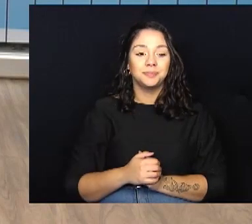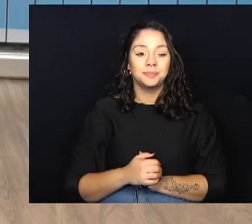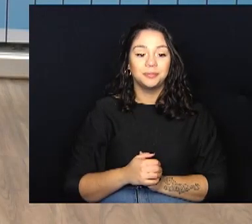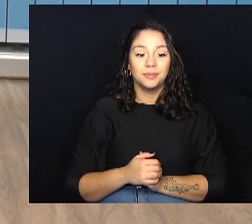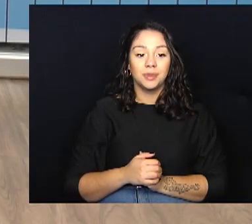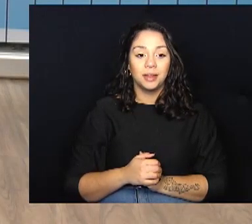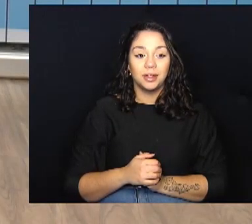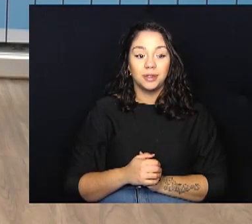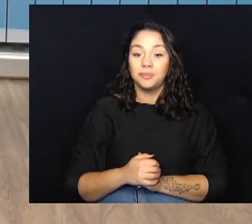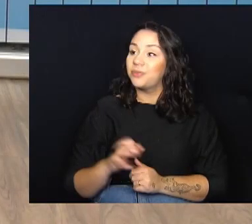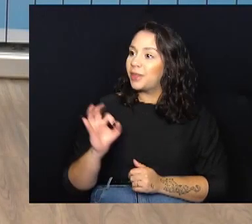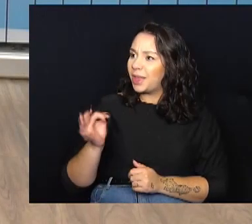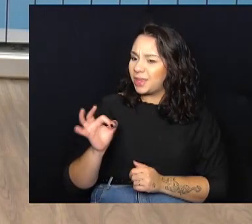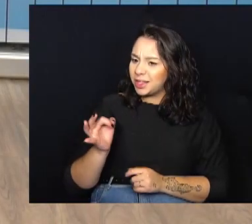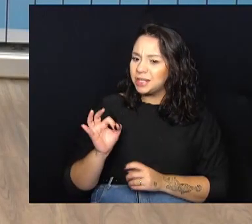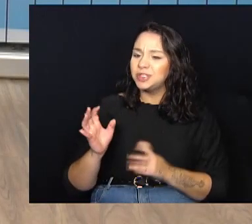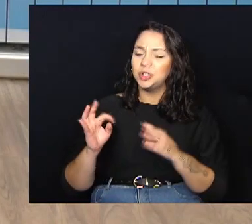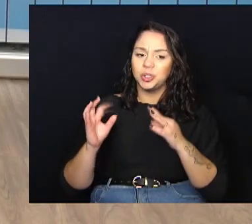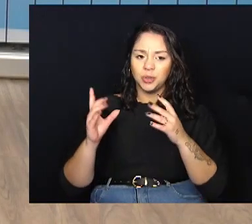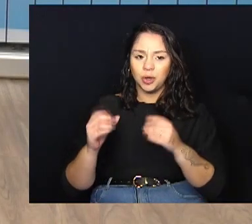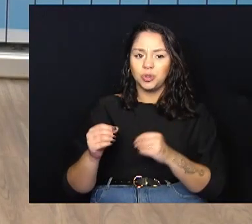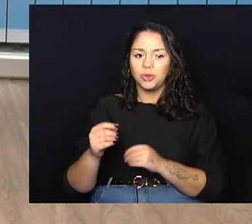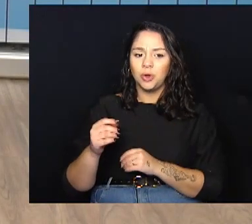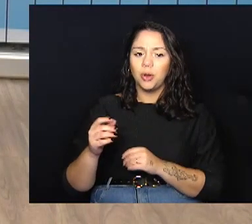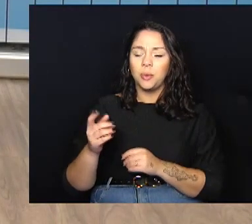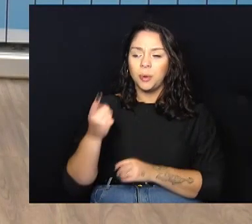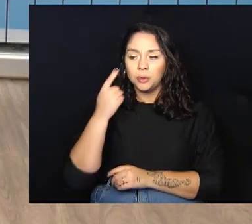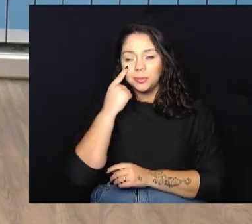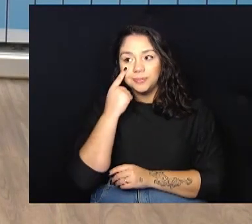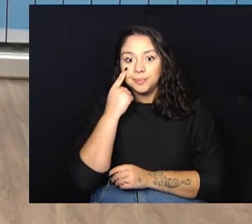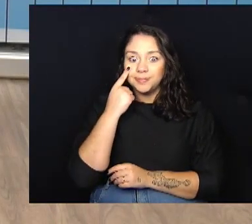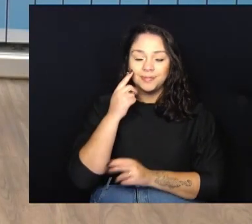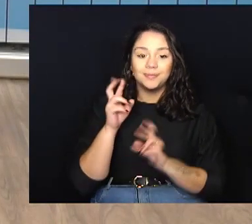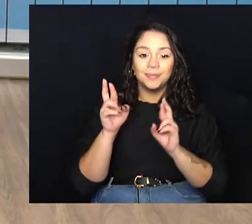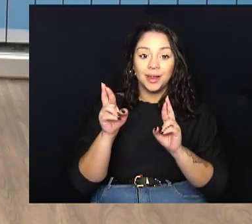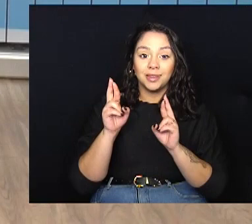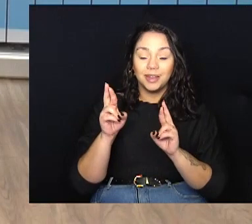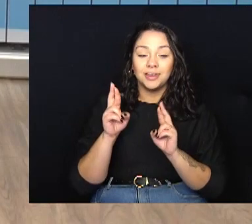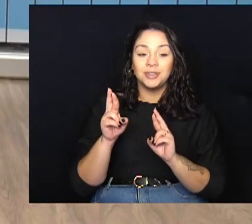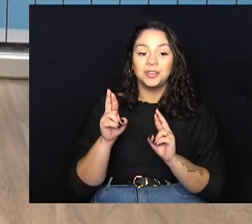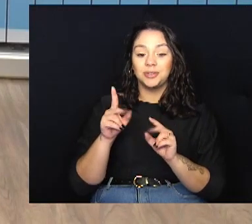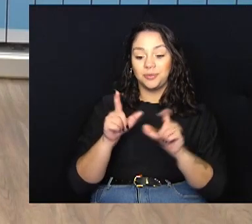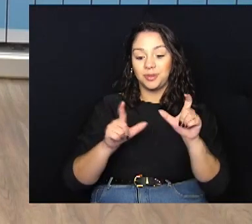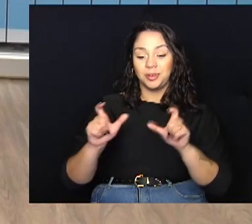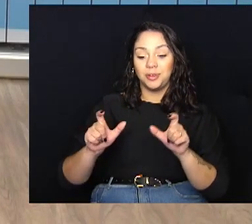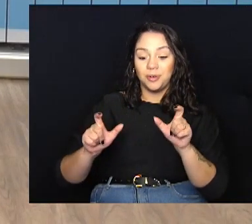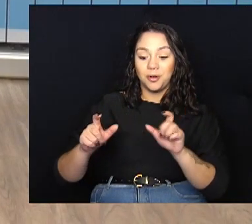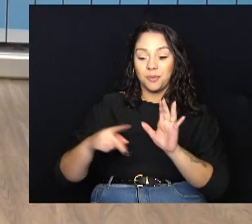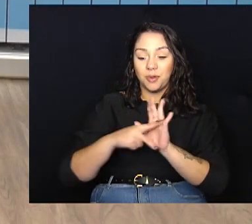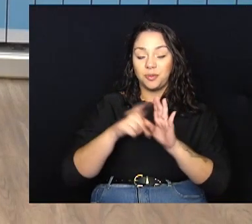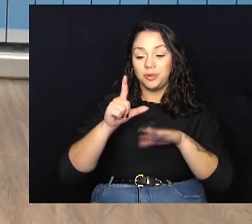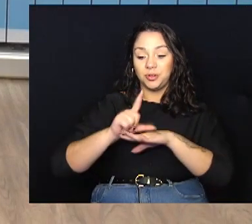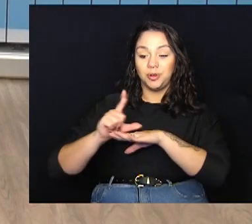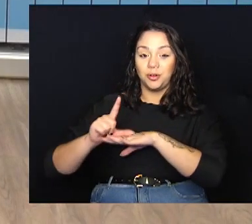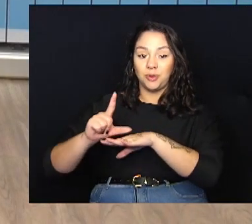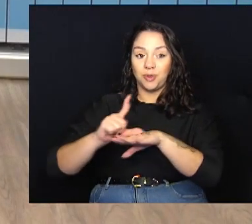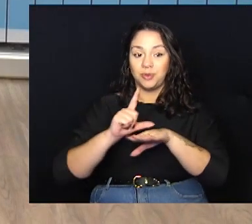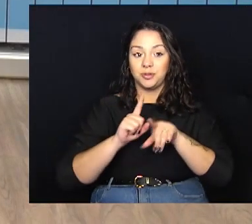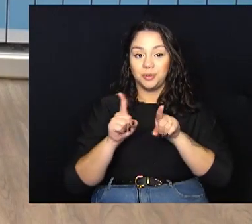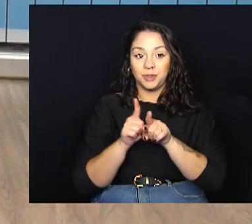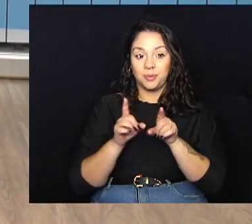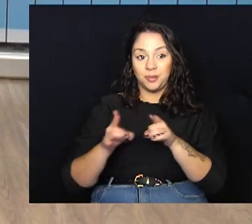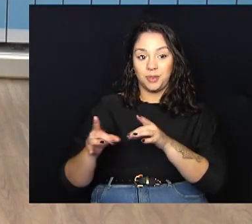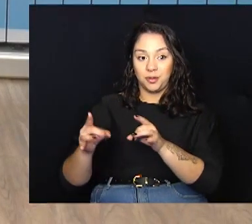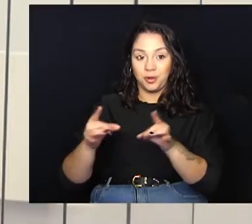André todo mundo na expectativa Então os permissionários como disse a Adriana e também os Comerciantes e também